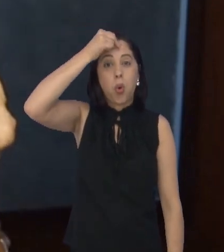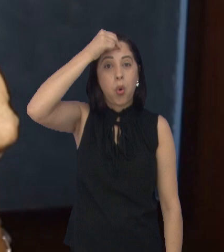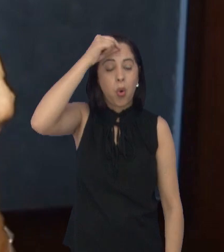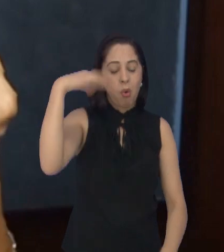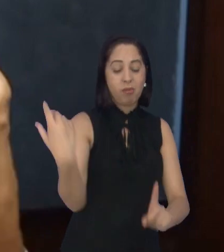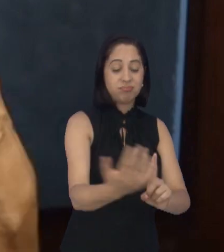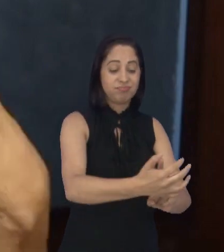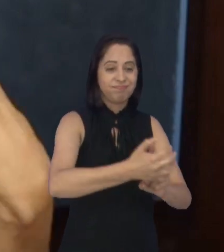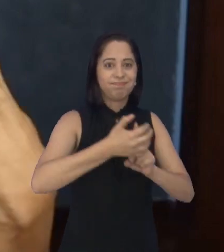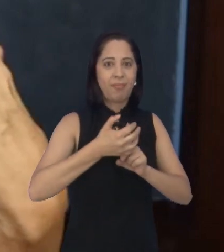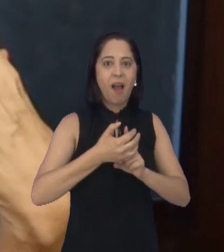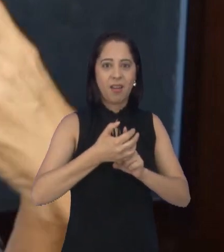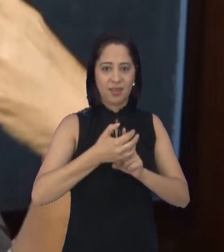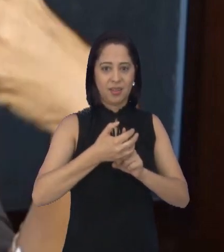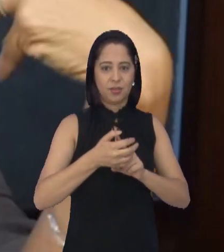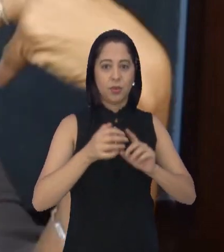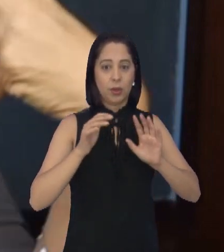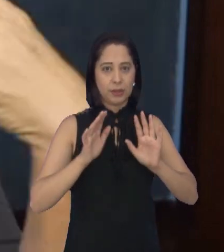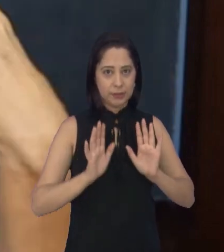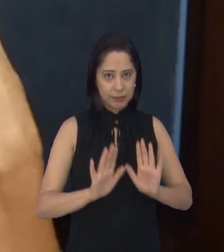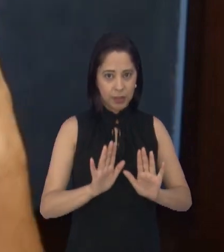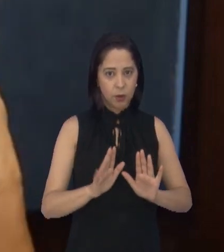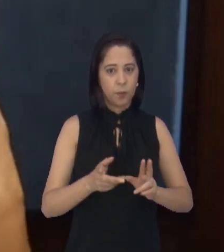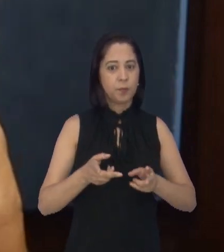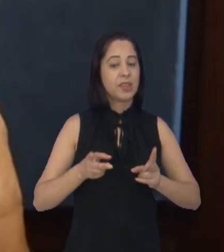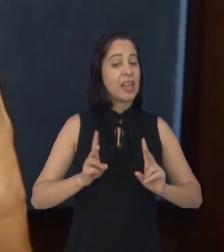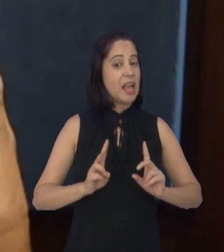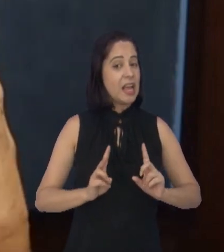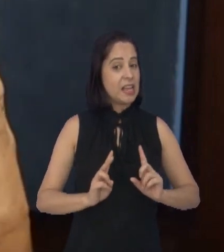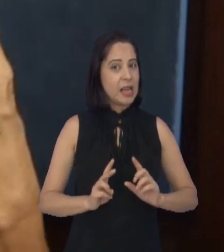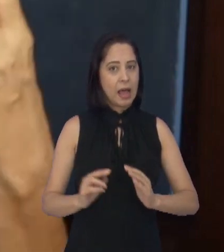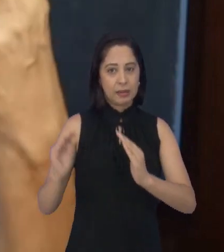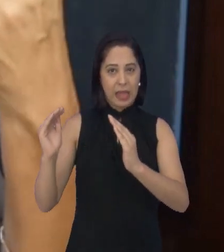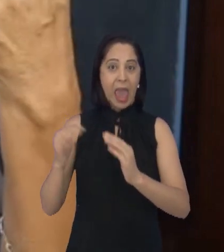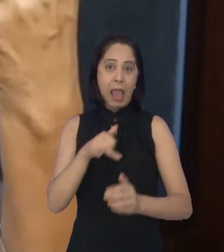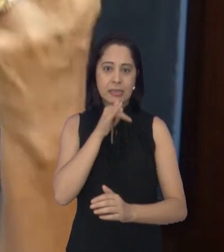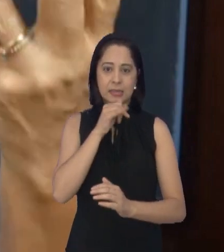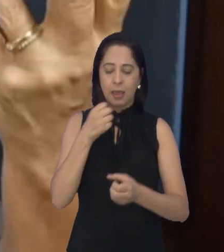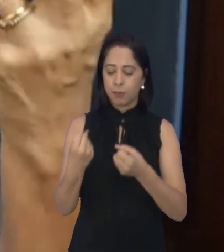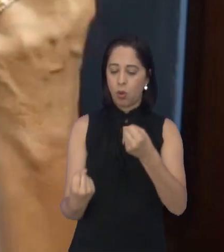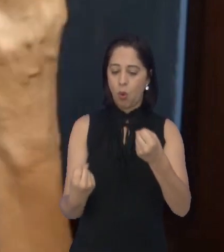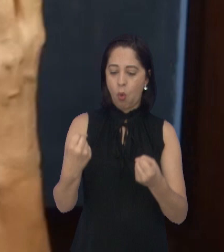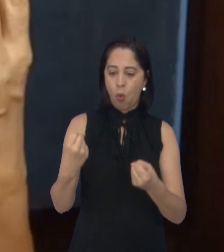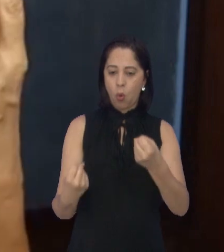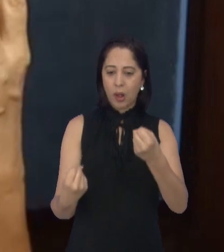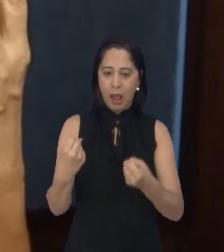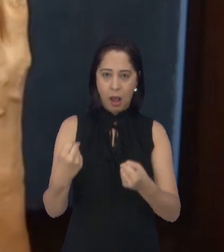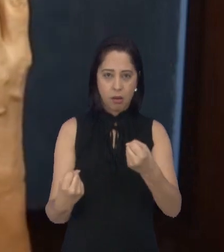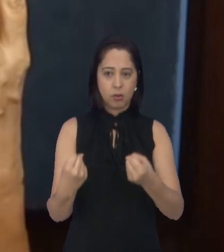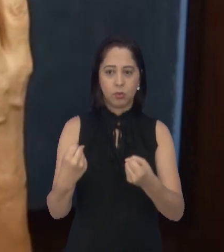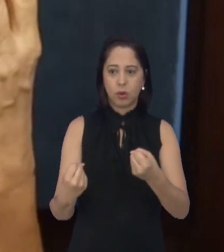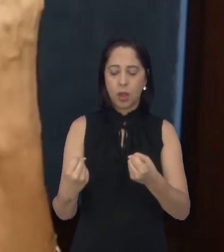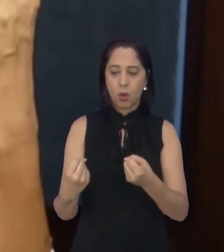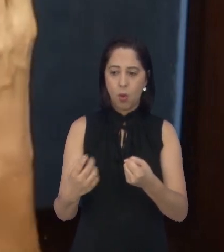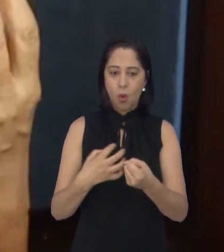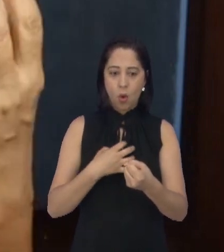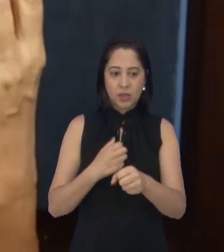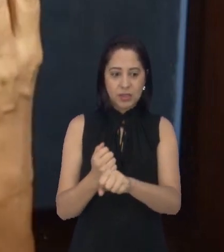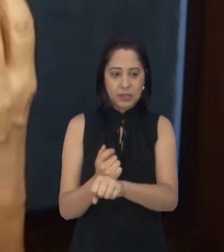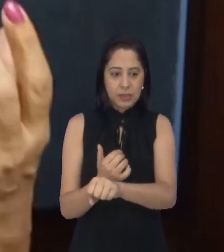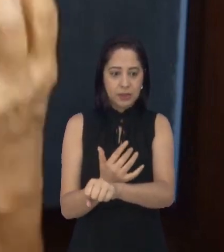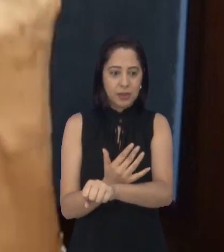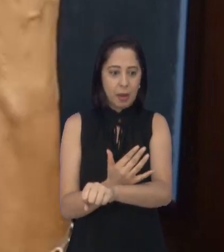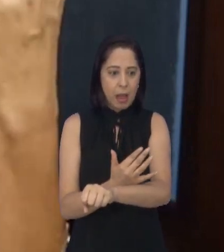acolhido, né? Então eu brinco que quando você sai de carro, você sente as emoções, porque